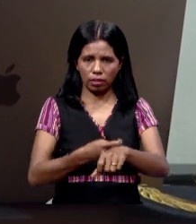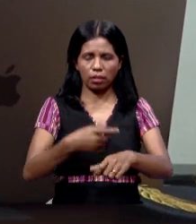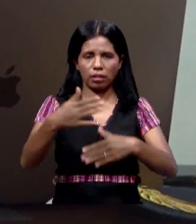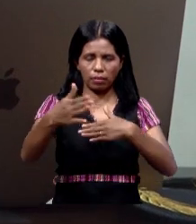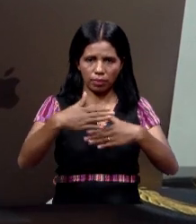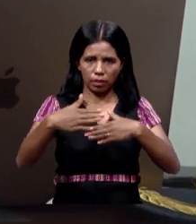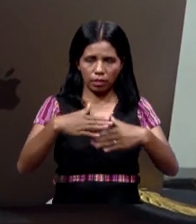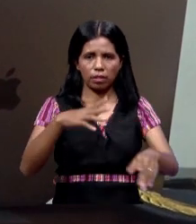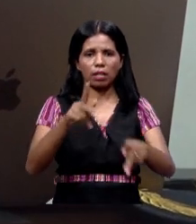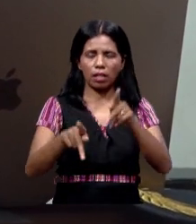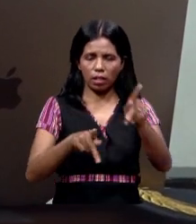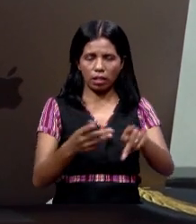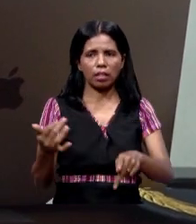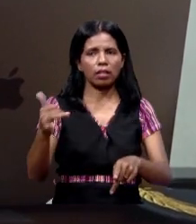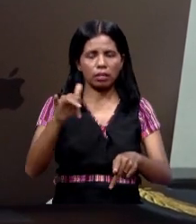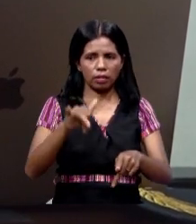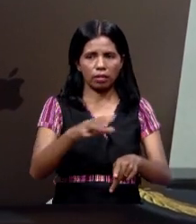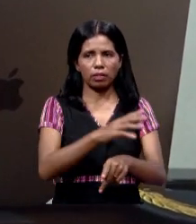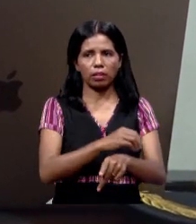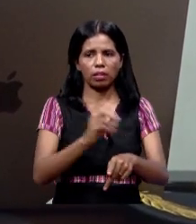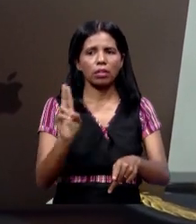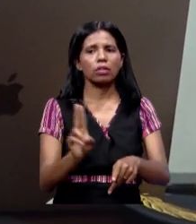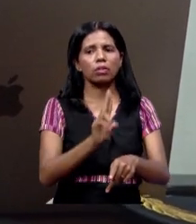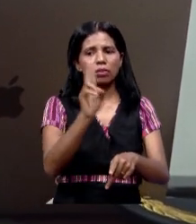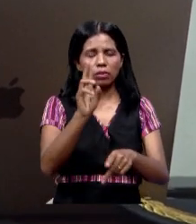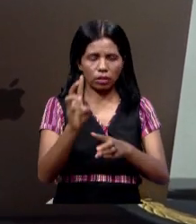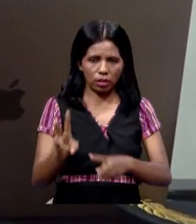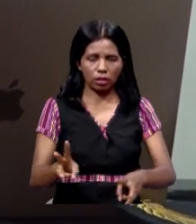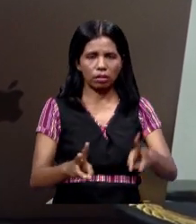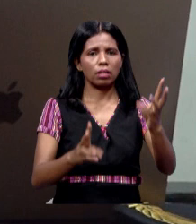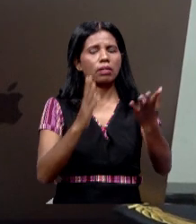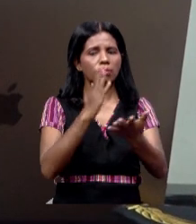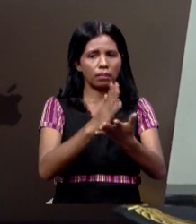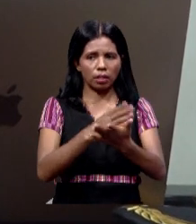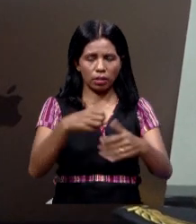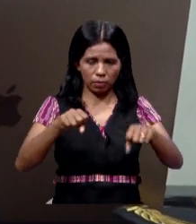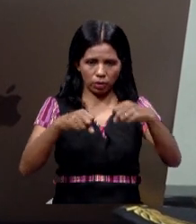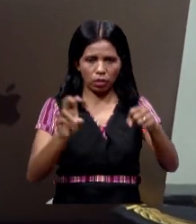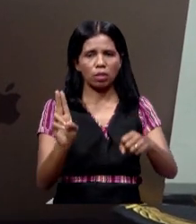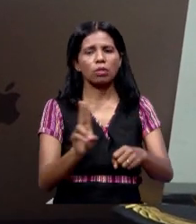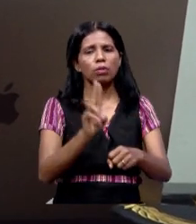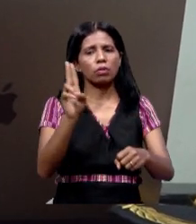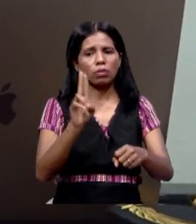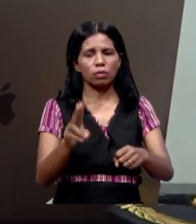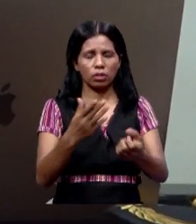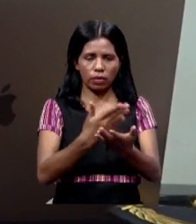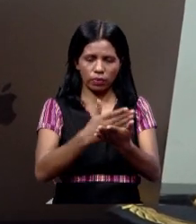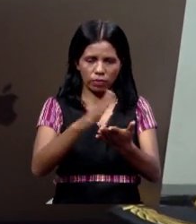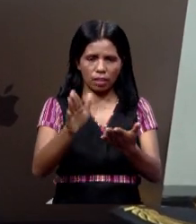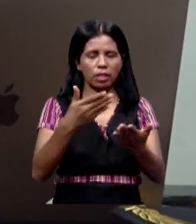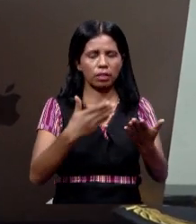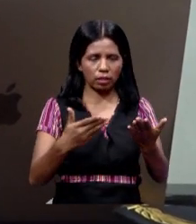na fatem ba itene comunidade sira nebe usa estrada ba para motor, usa estrada ba fansa san para